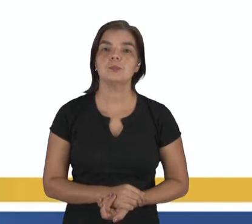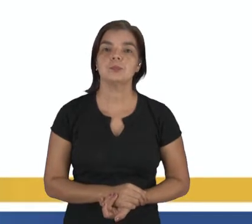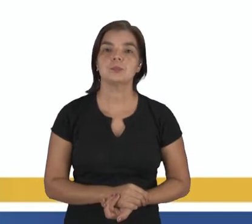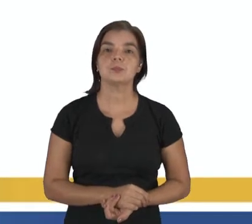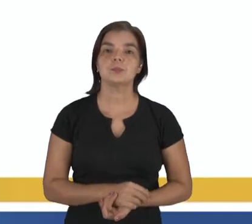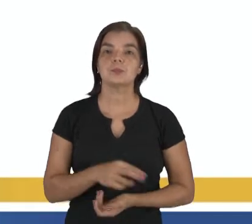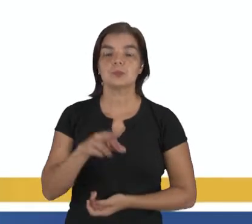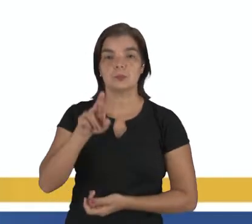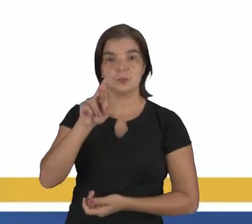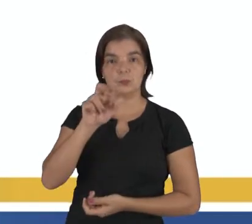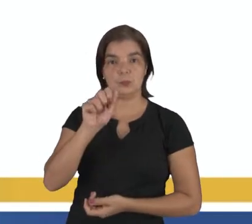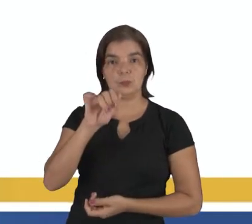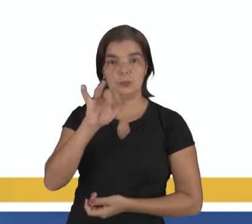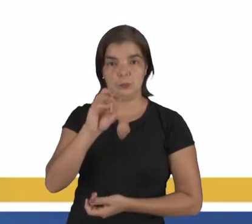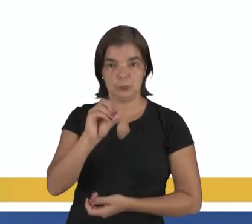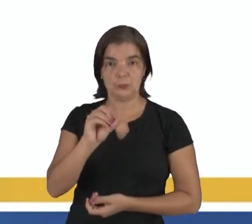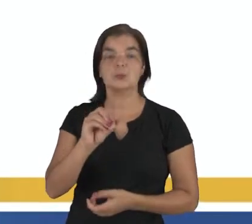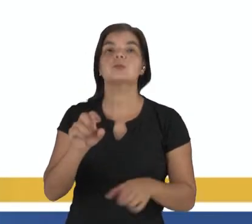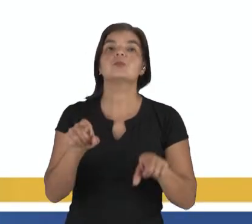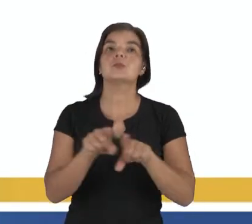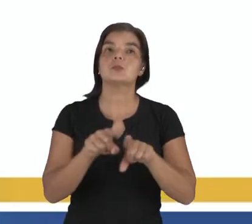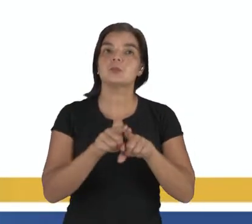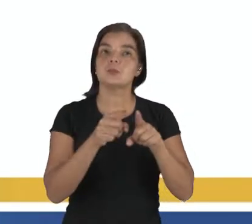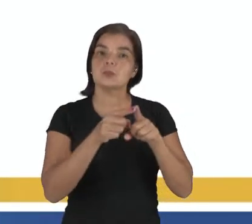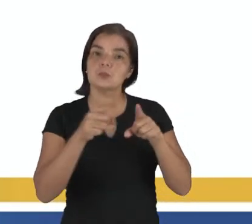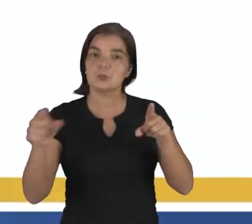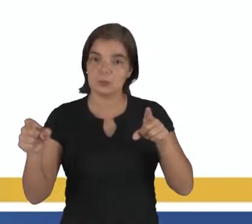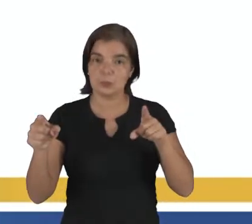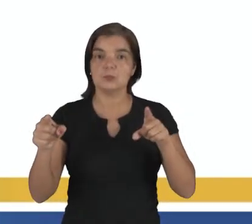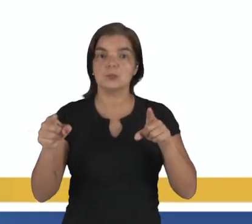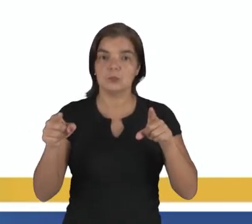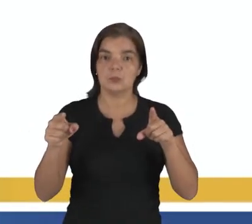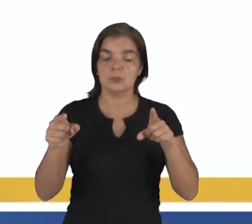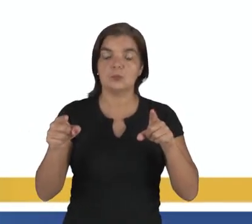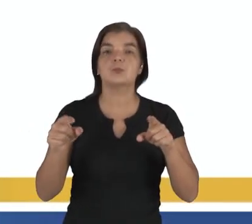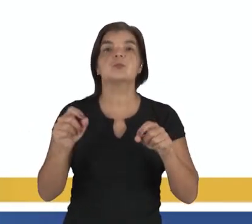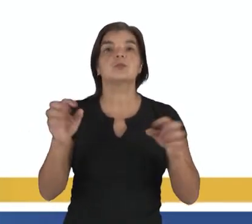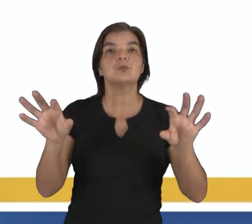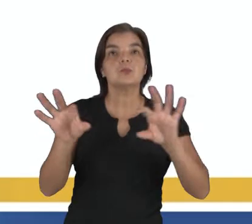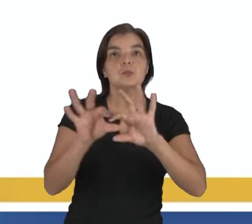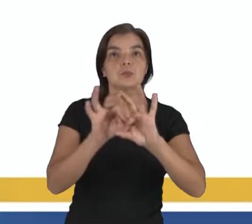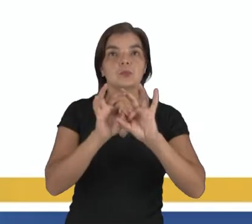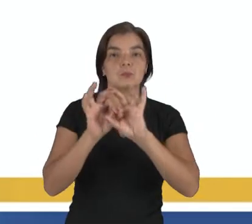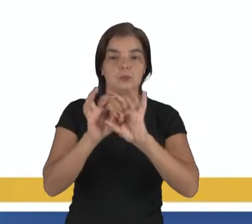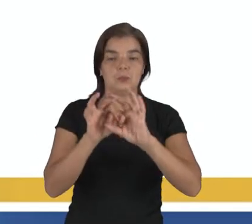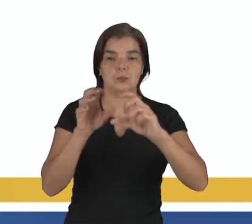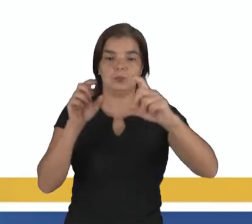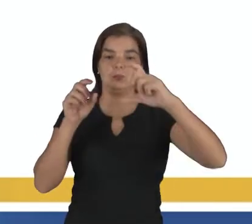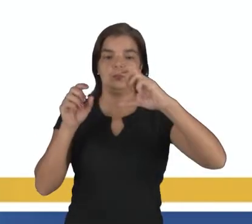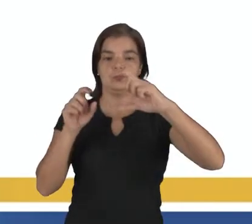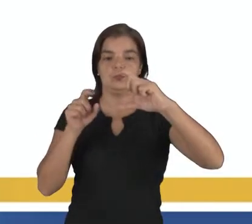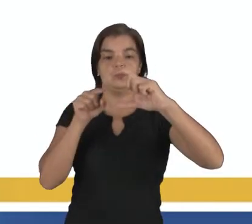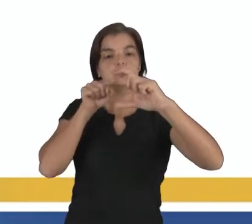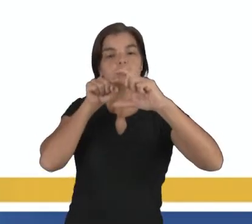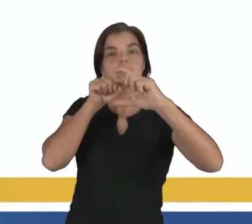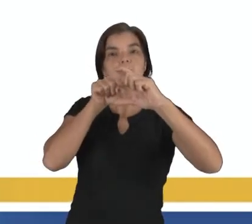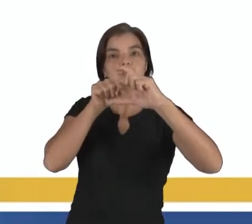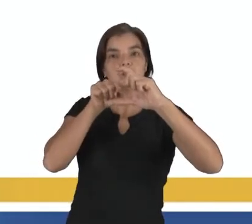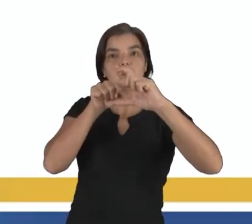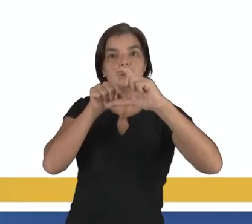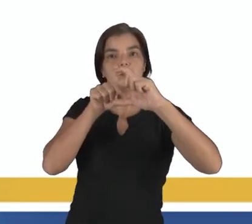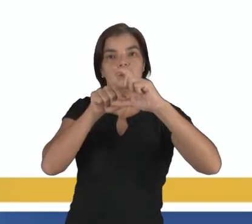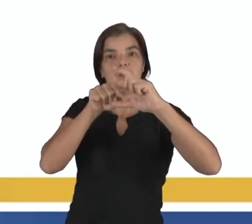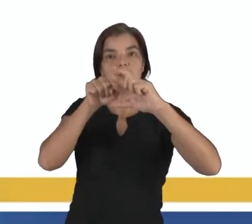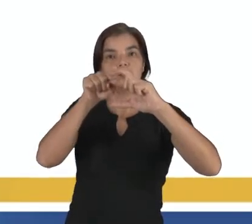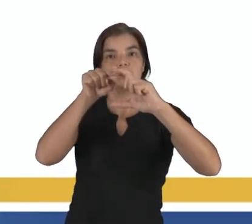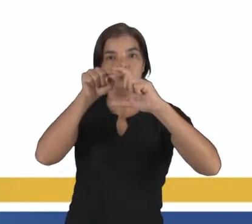O raio R da circunferência é o segmento de reta, que une o centro C da